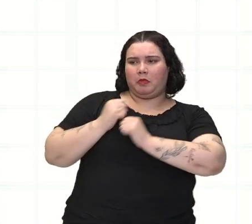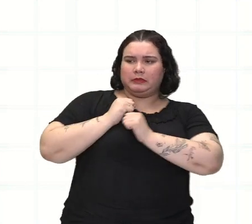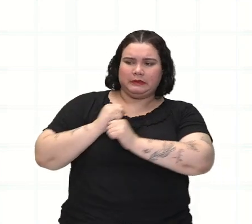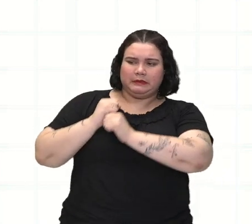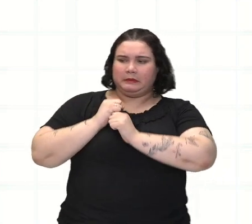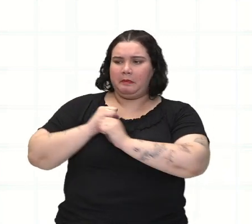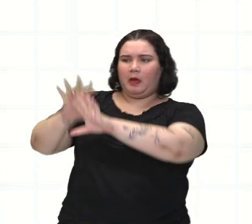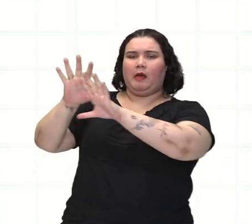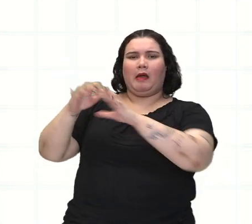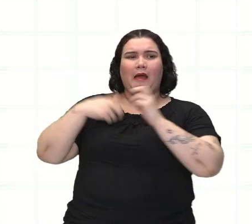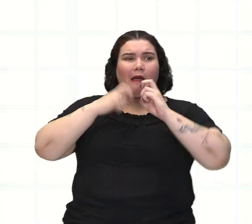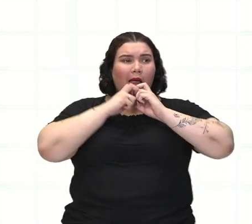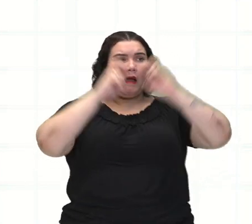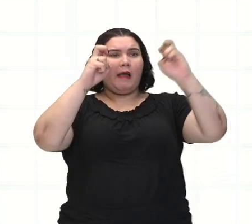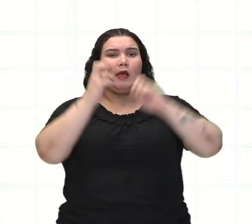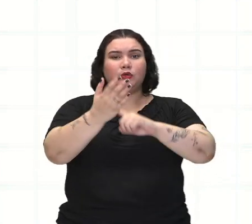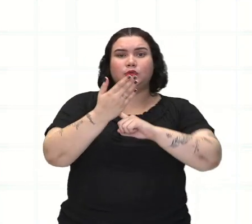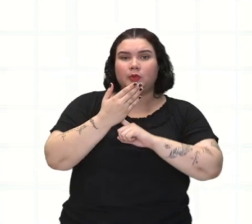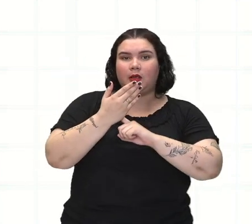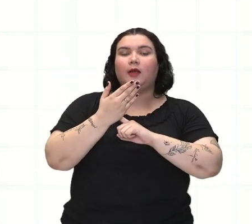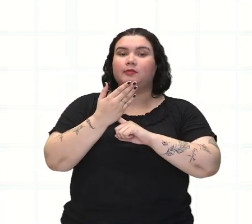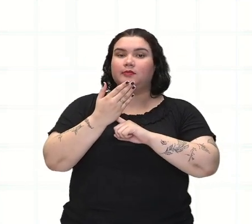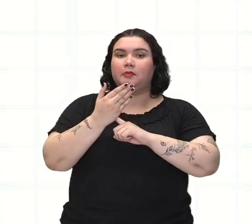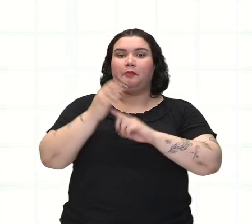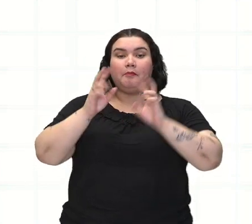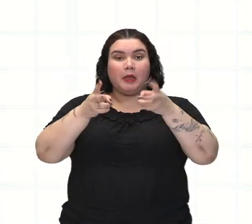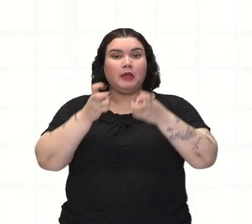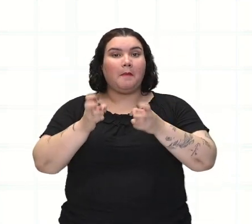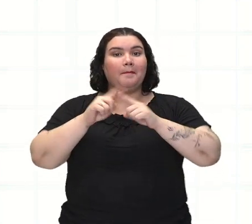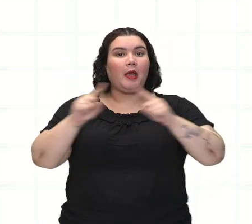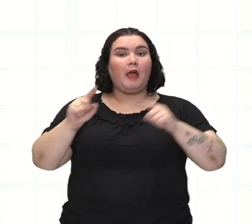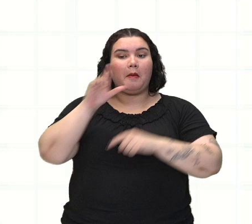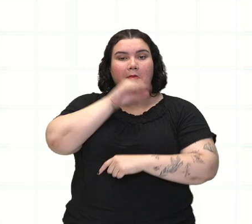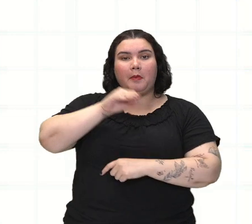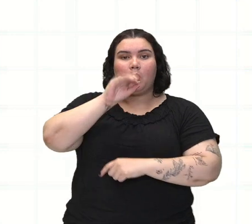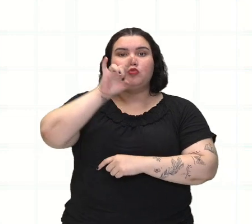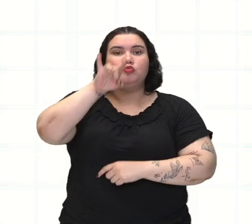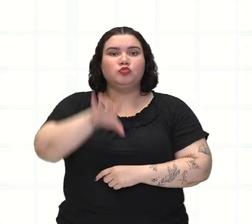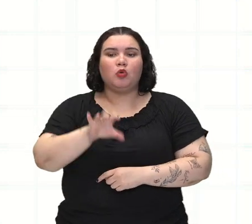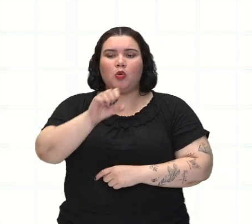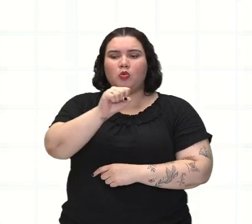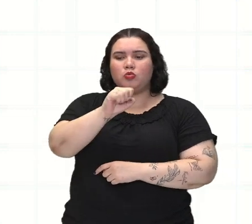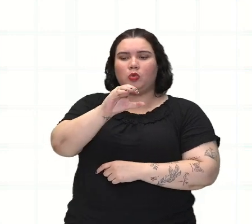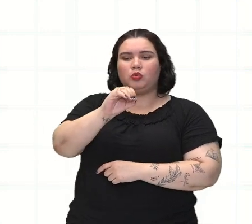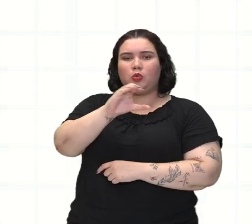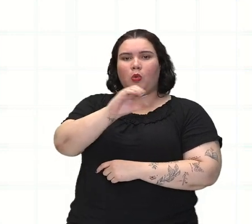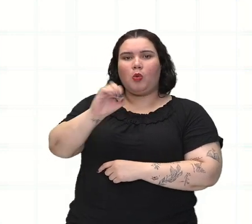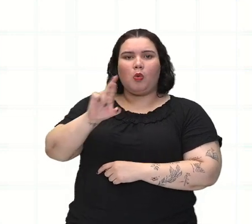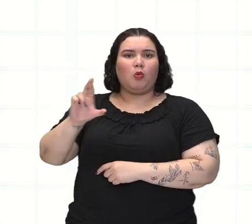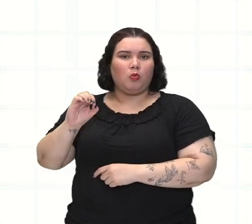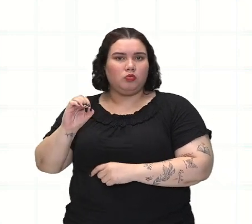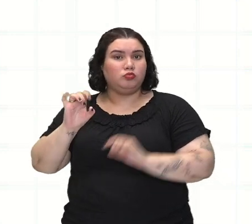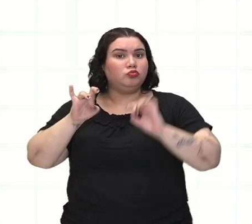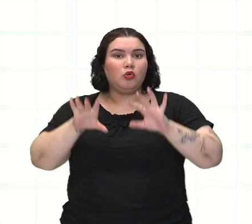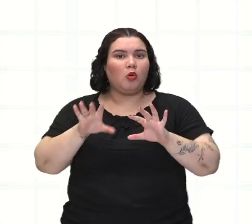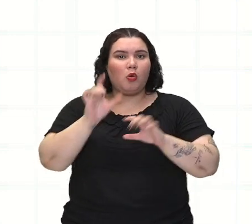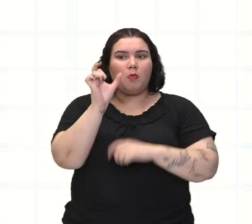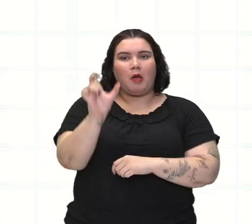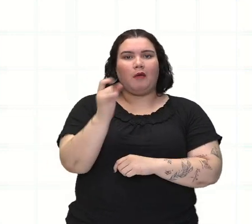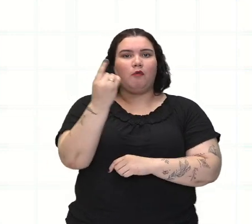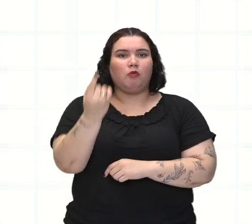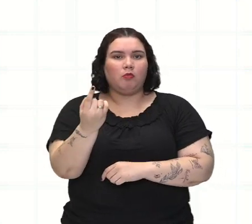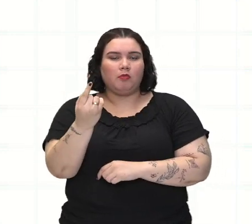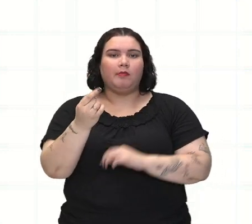um efeito de sentido, houve toda uma circunstância de um contexto, certo? Como